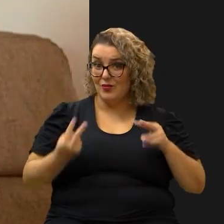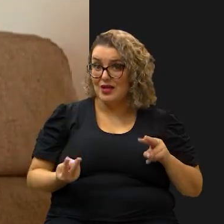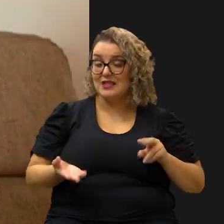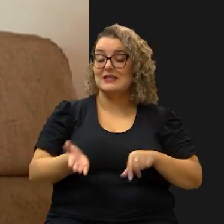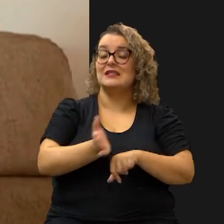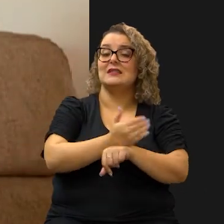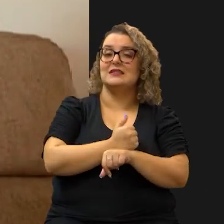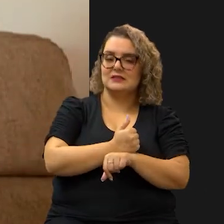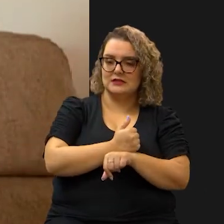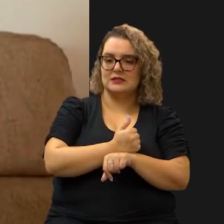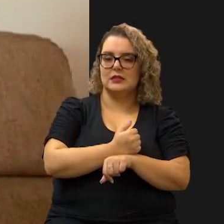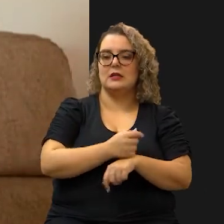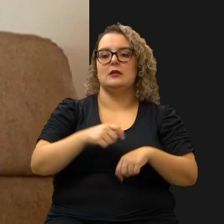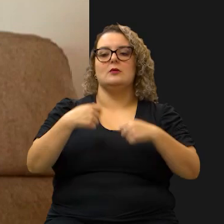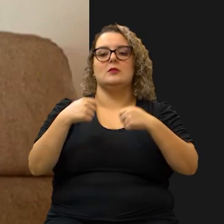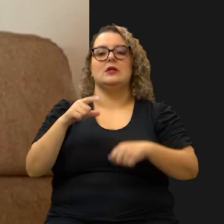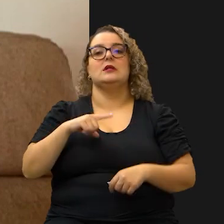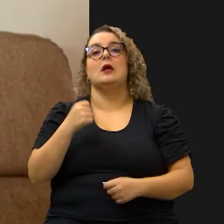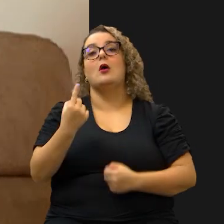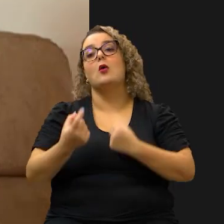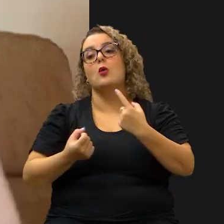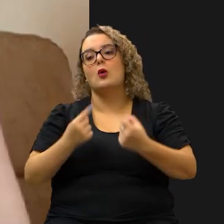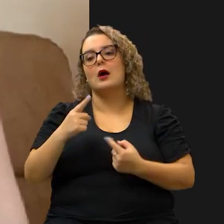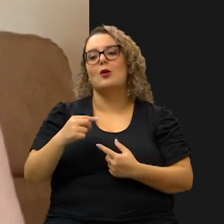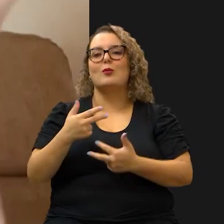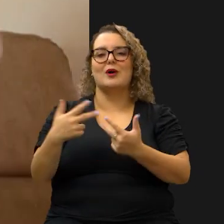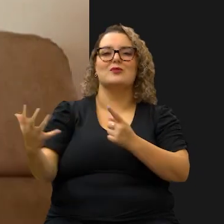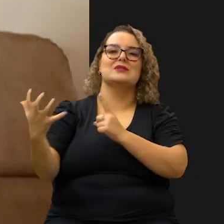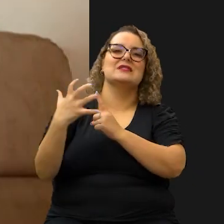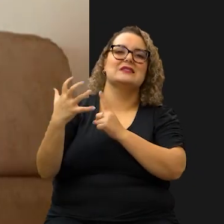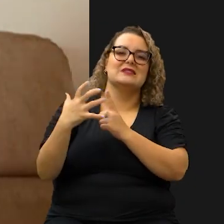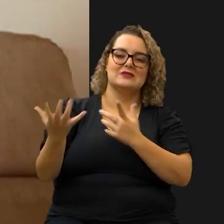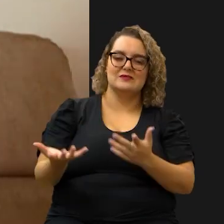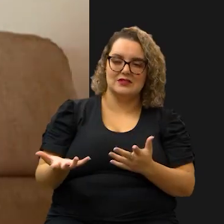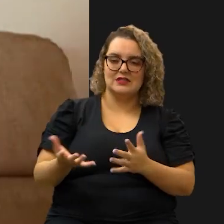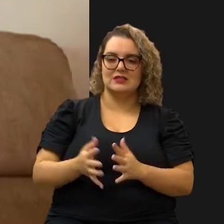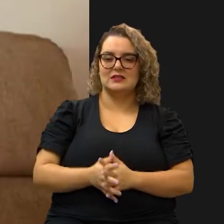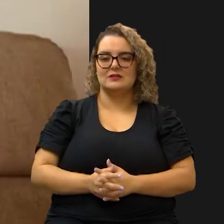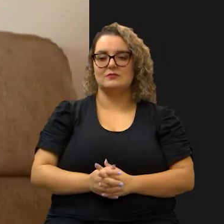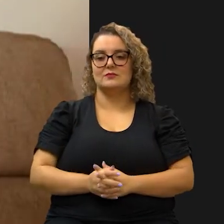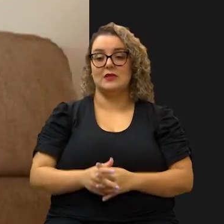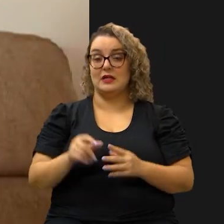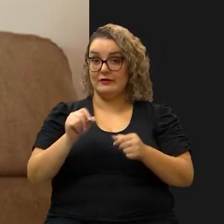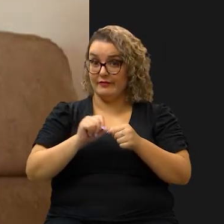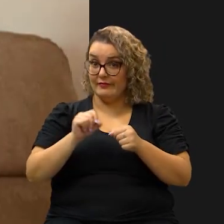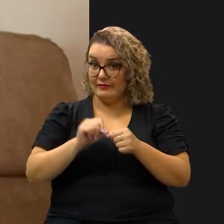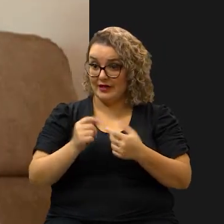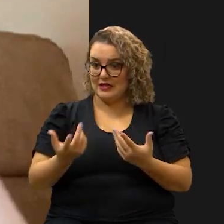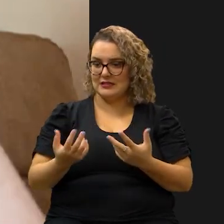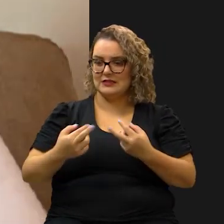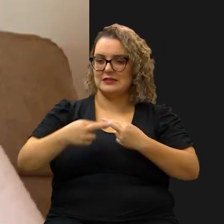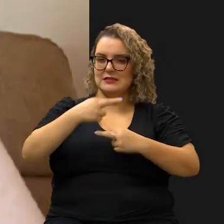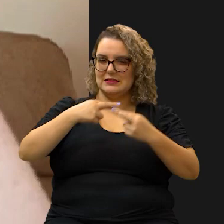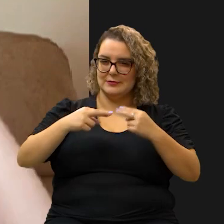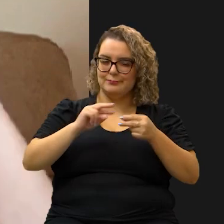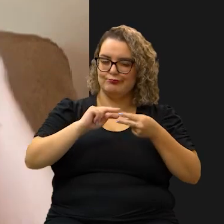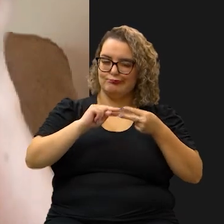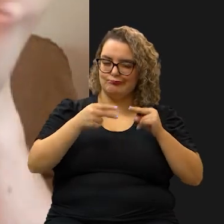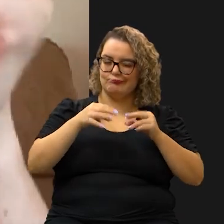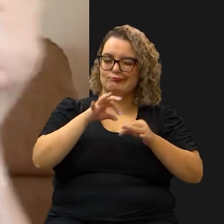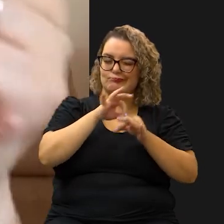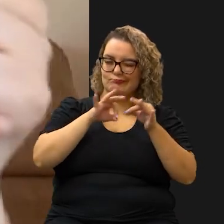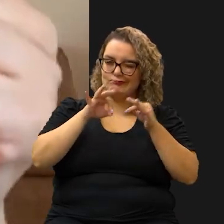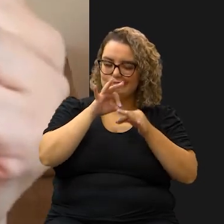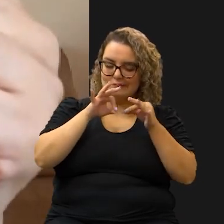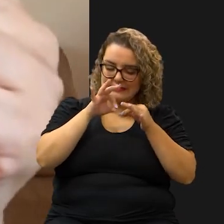condição genética que predisponha e ela tem que ter algum fator ambiental que faça com que ela